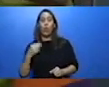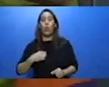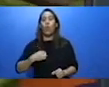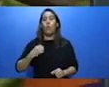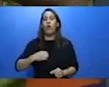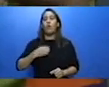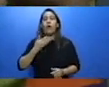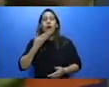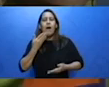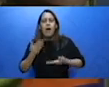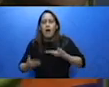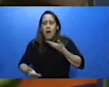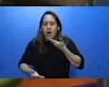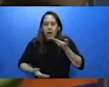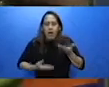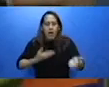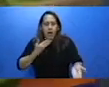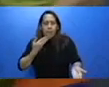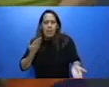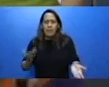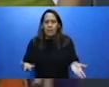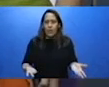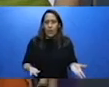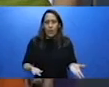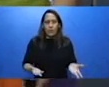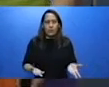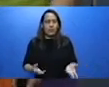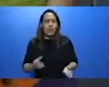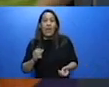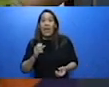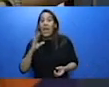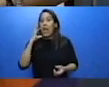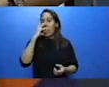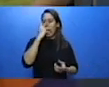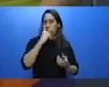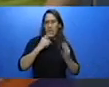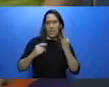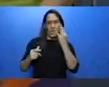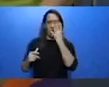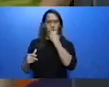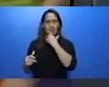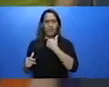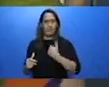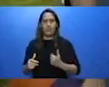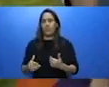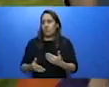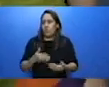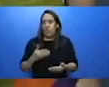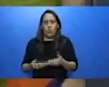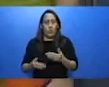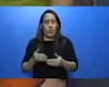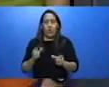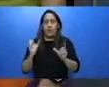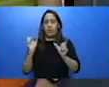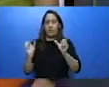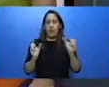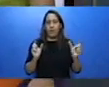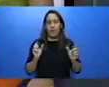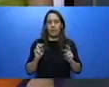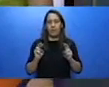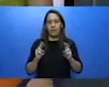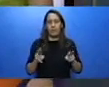aqui. Qual palavra sinônimo? Lindas. Lindas também é sinônimo de